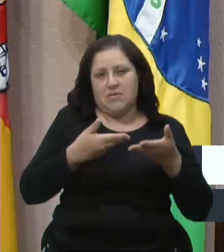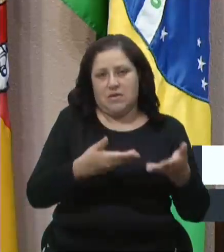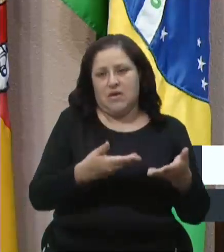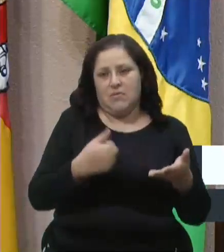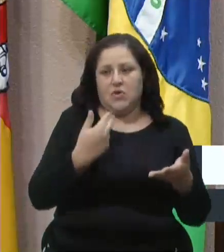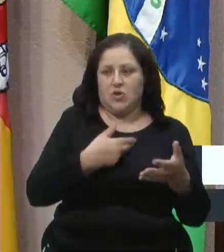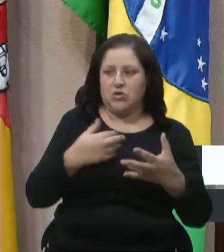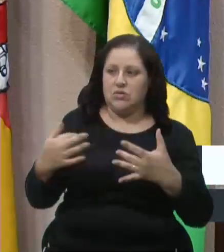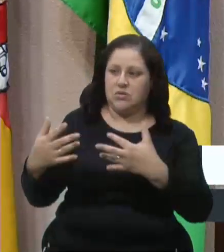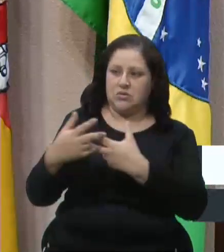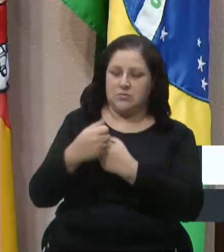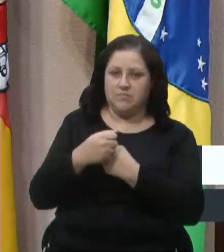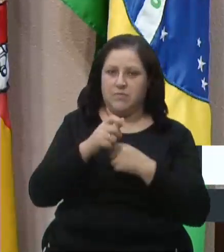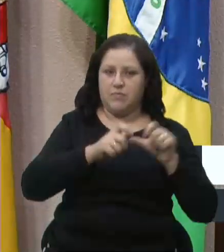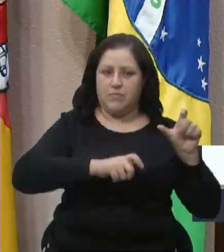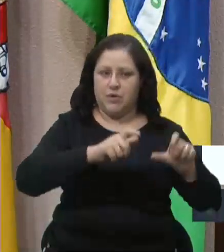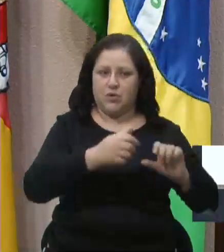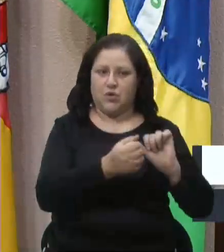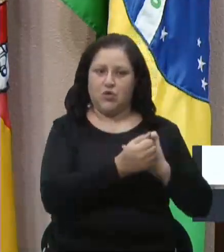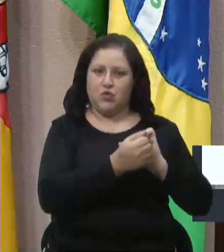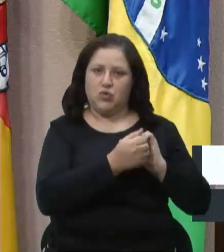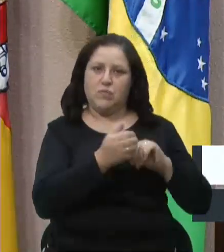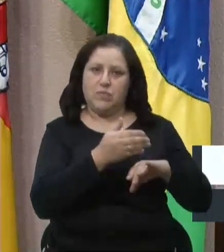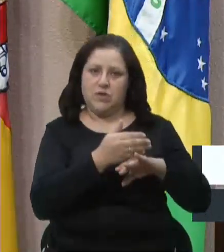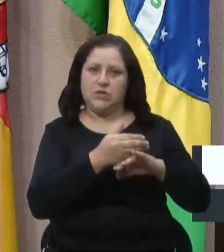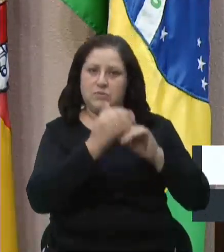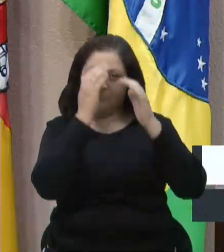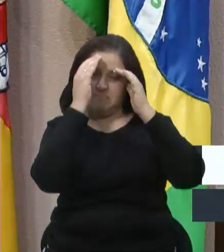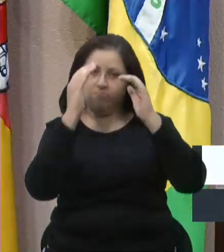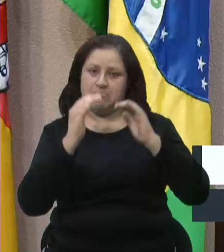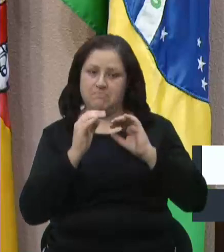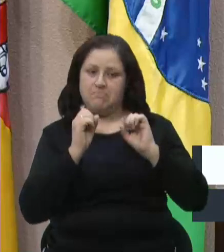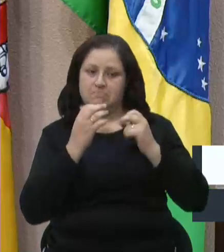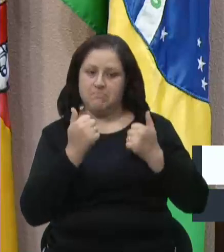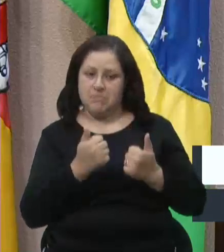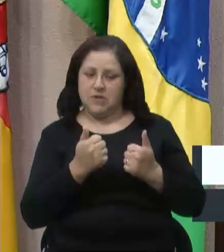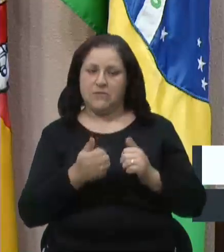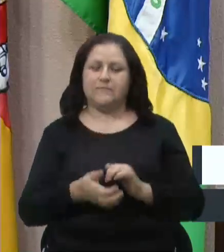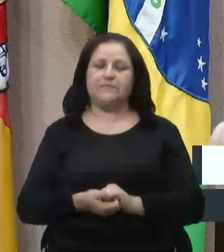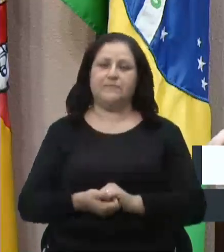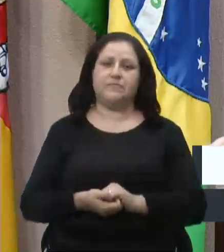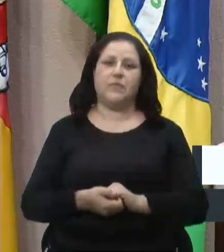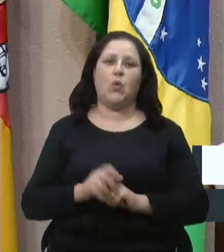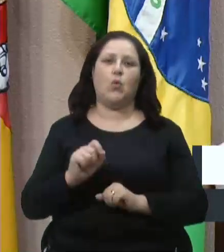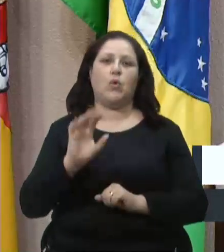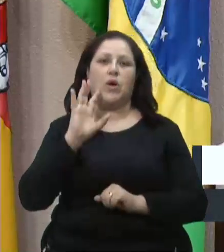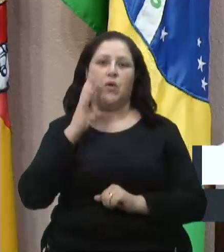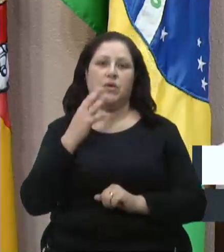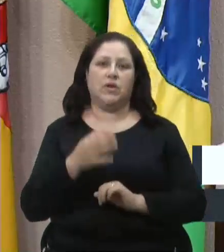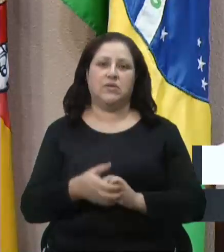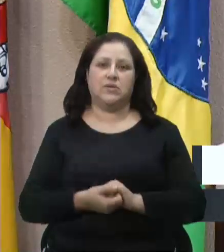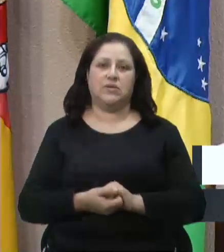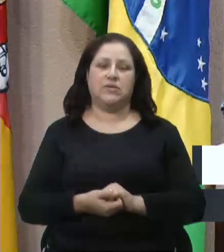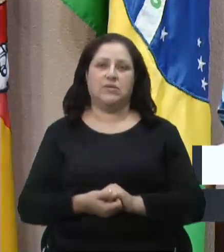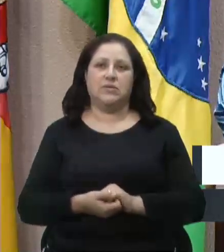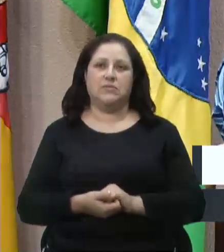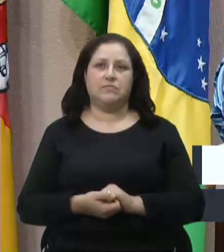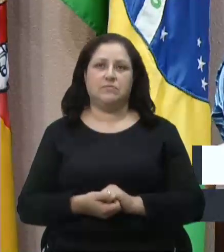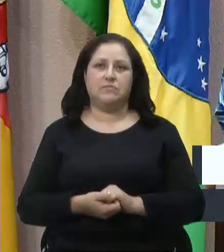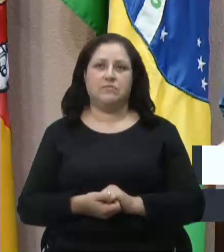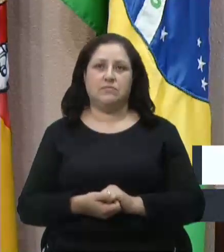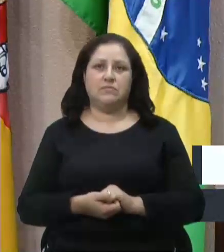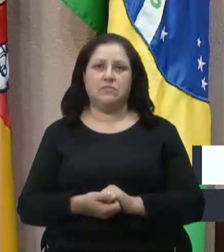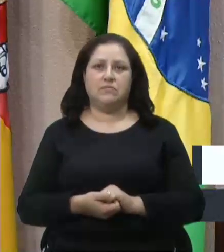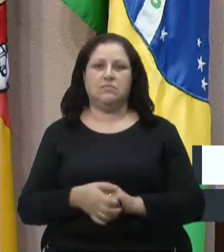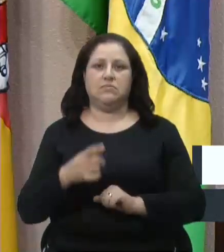outras componentes que estavam no dia lá. O que acontece? Elas têm